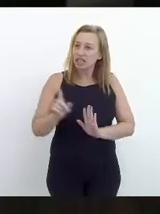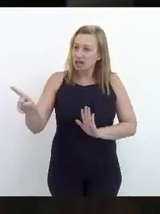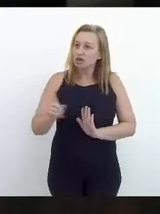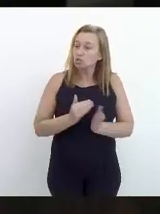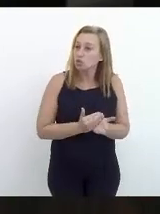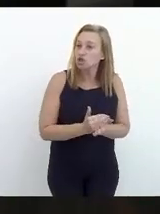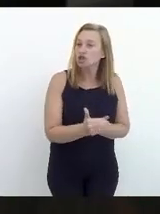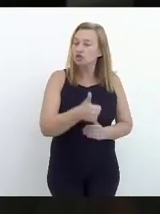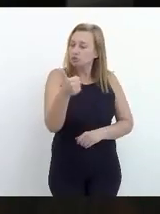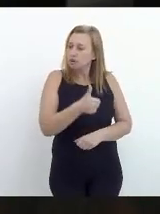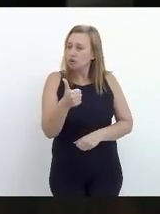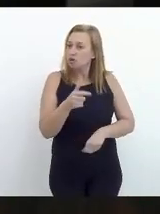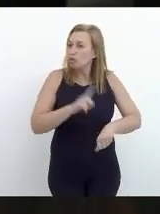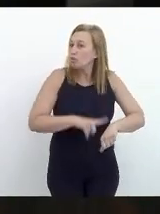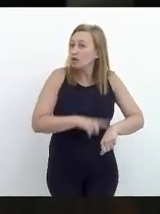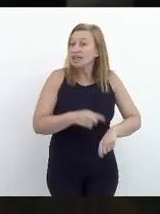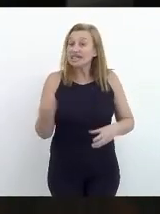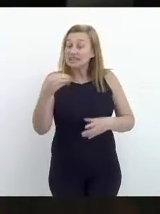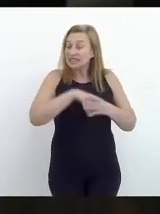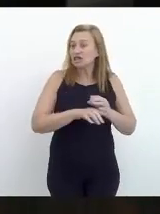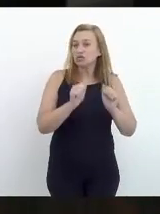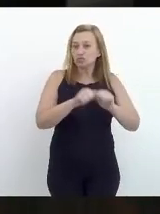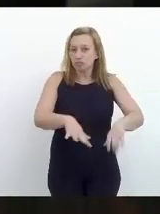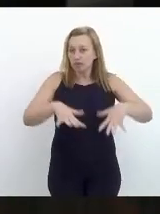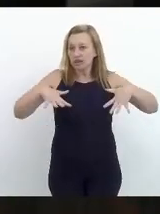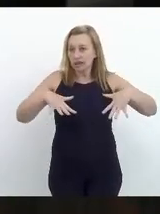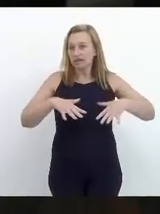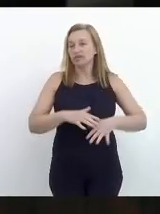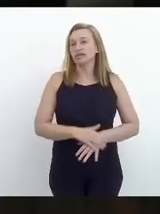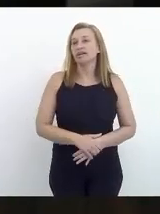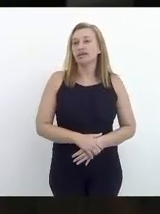desde o primeiro momento, aqui dentro do plenário.